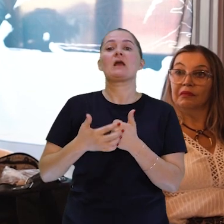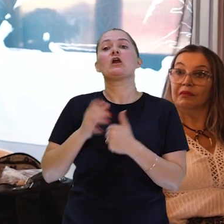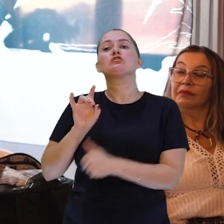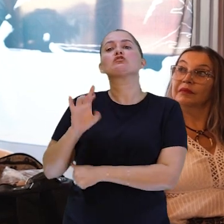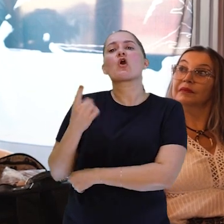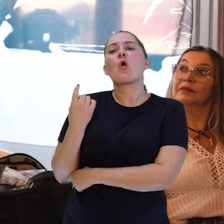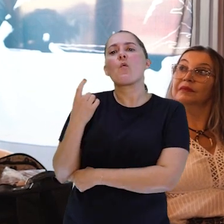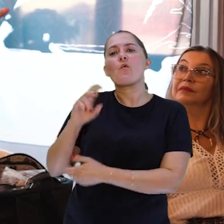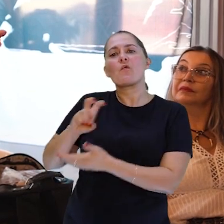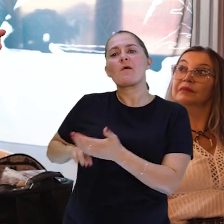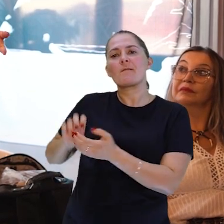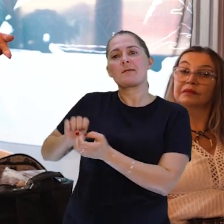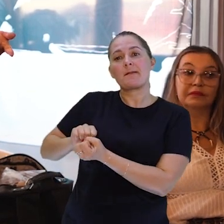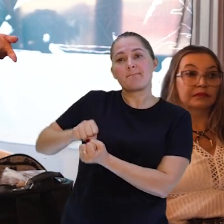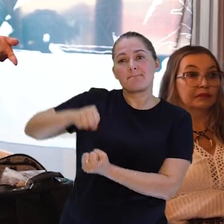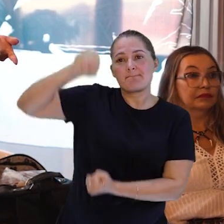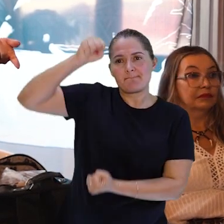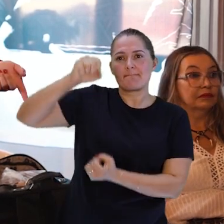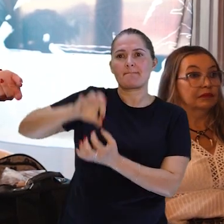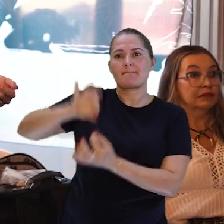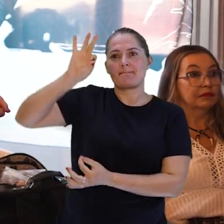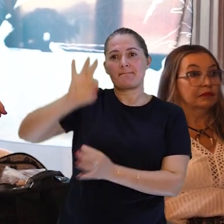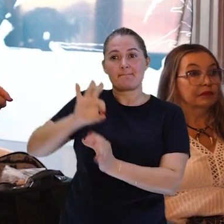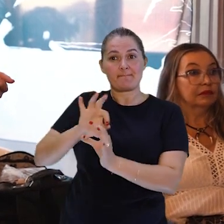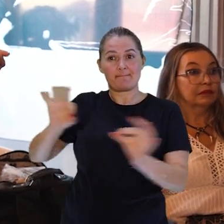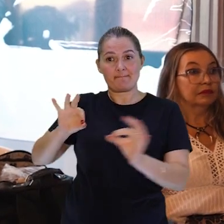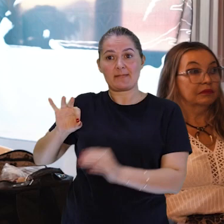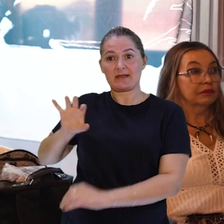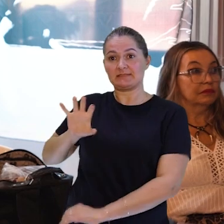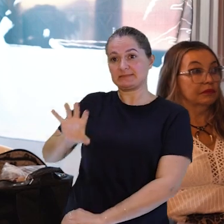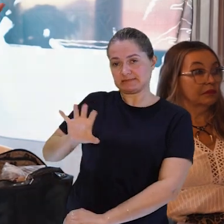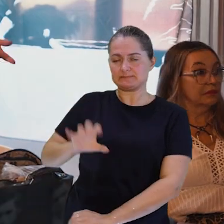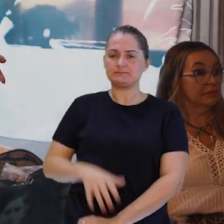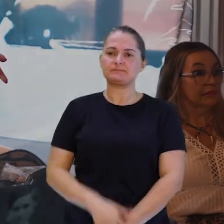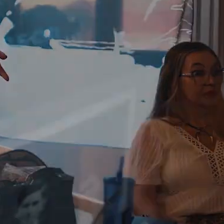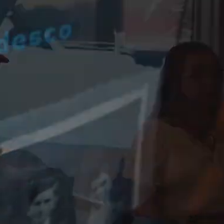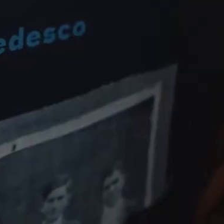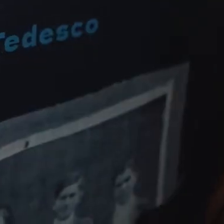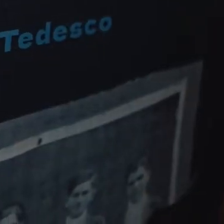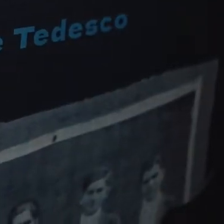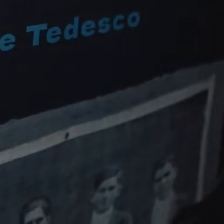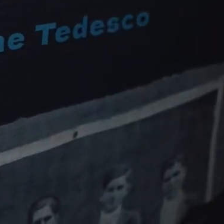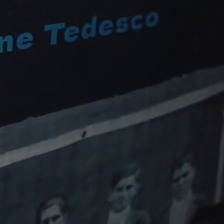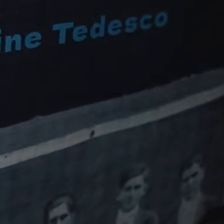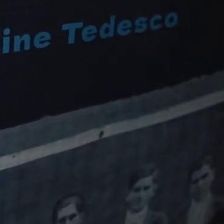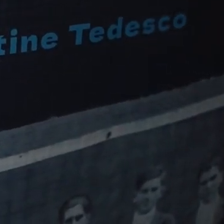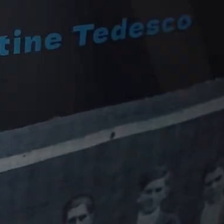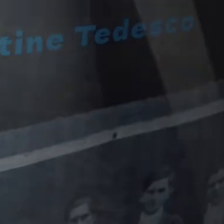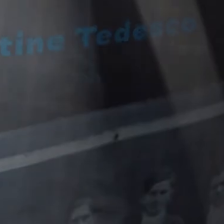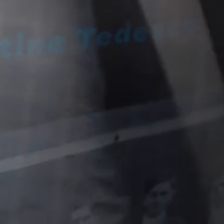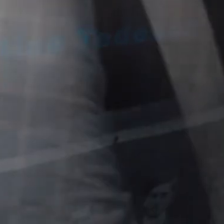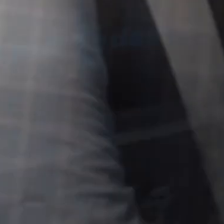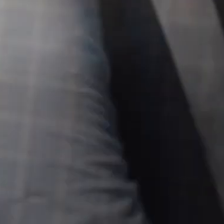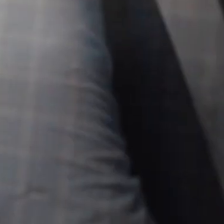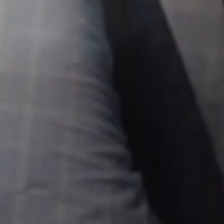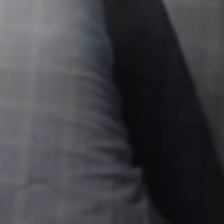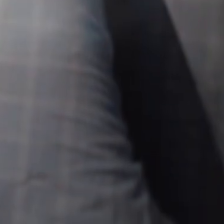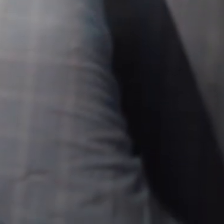digitais, né, com exceção do banner, que é obrigatório que seja impresso nesse formato, nesse tamanho.